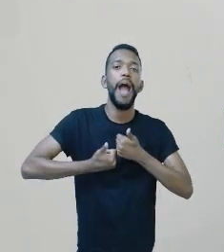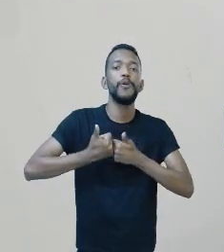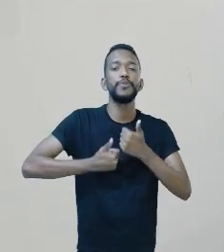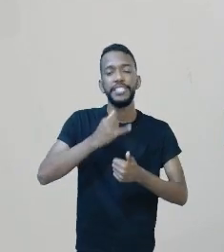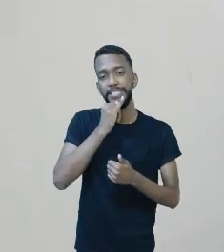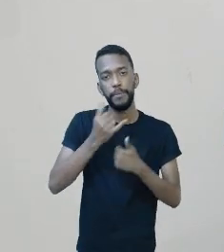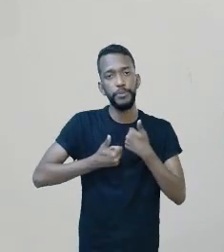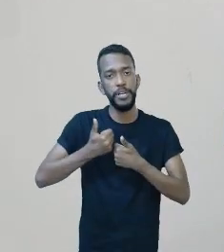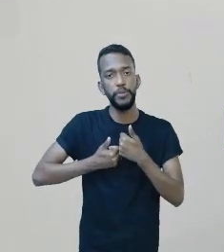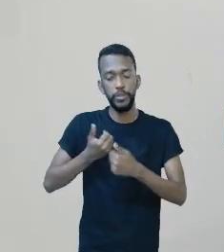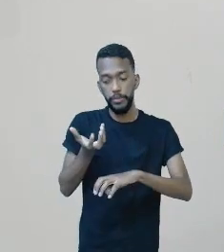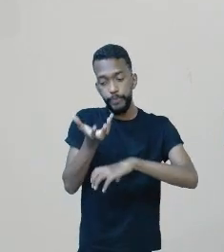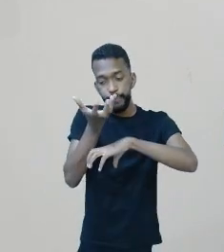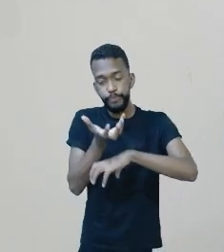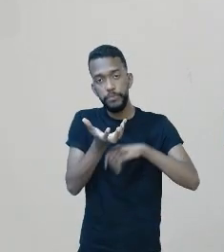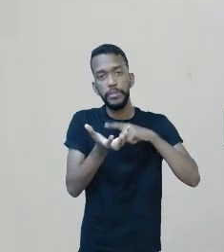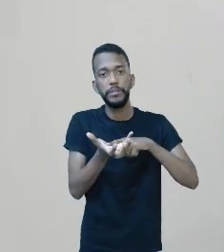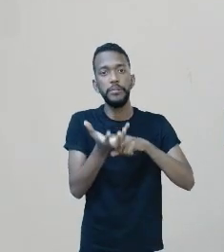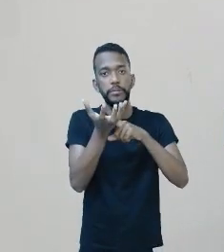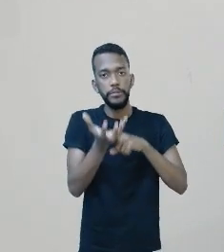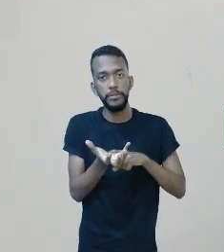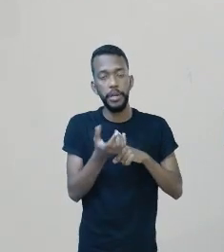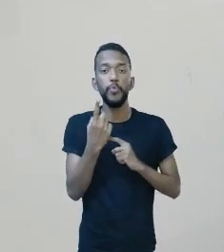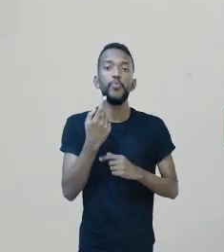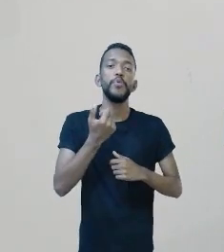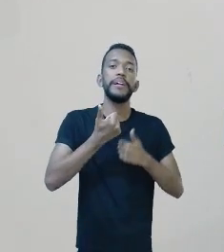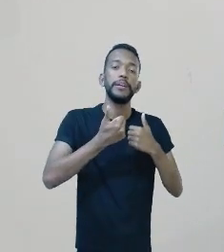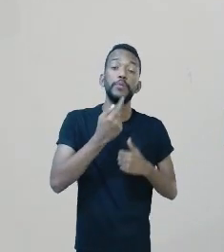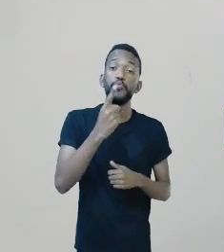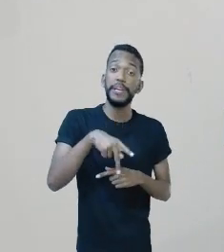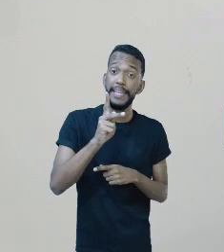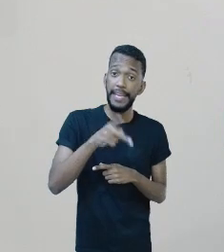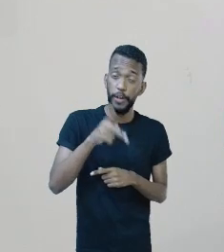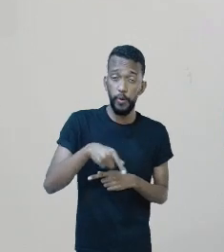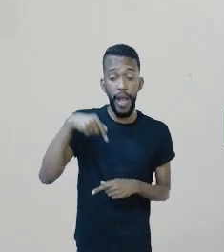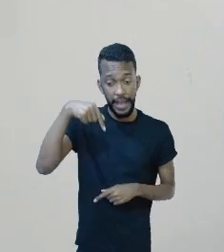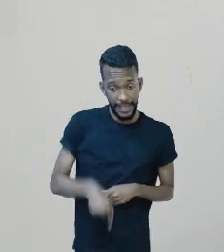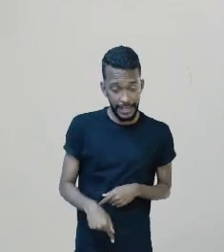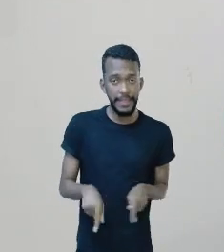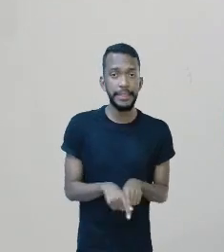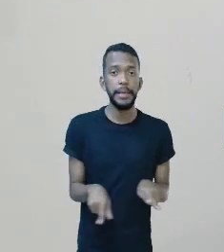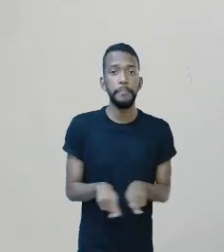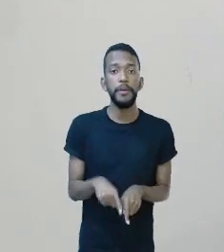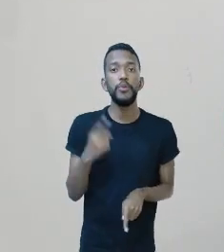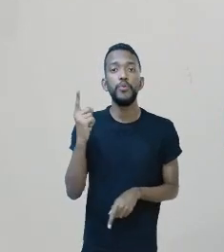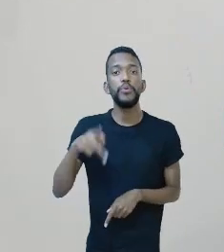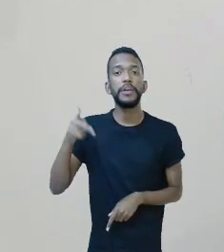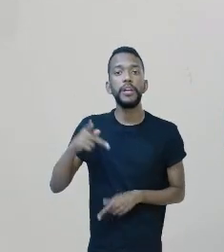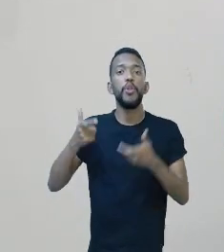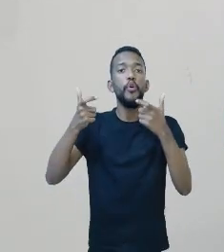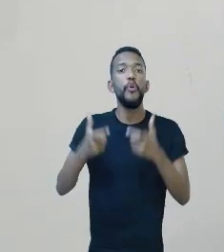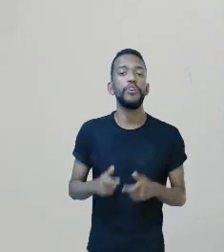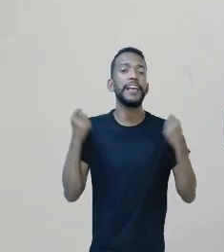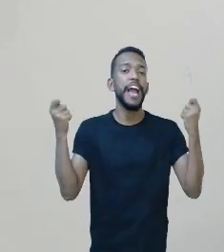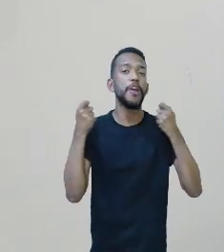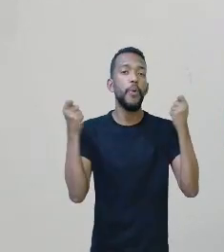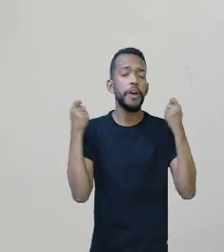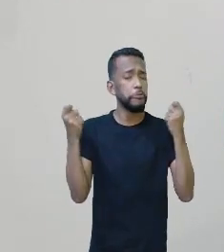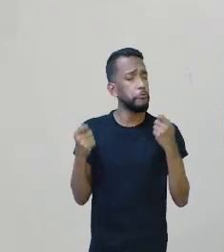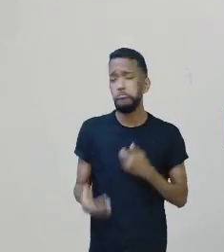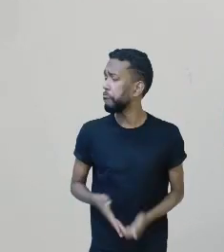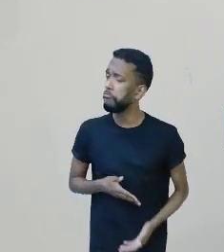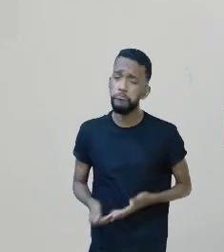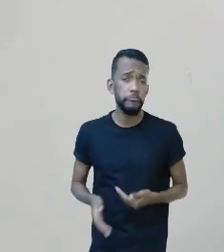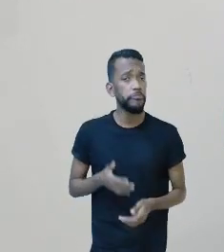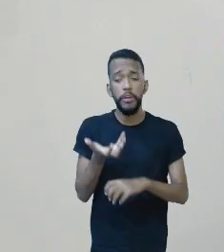arroz. Esse 1 quilo de arroz vai ser 1 quilo aqui e vai ser 1 quilo lá em Caruaru.